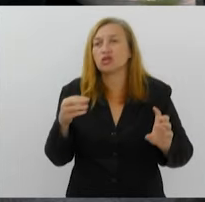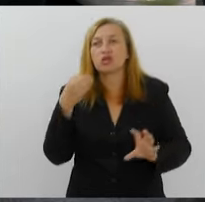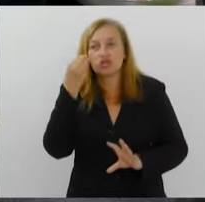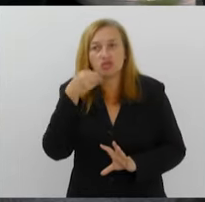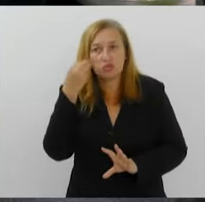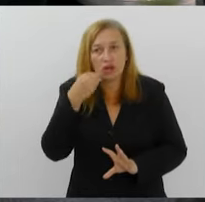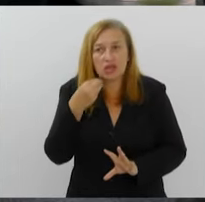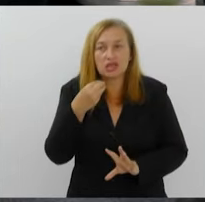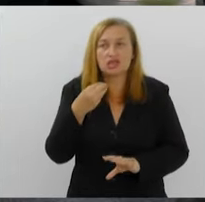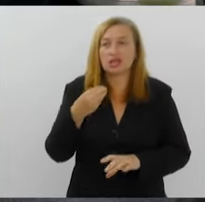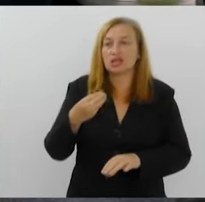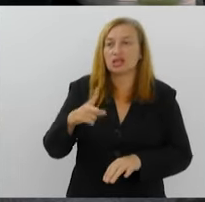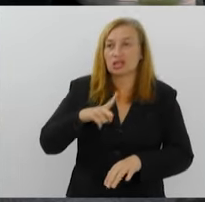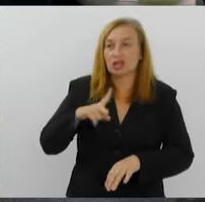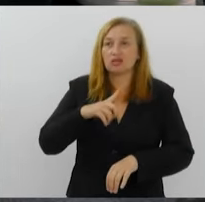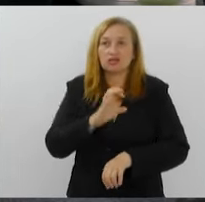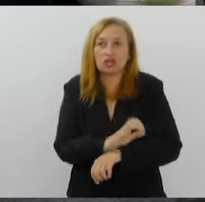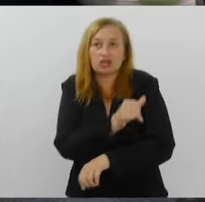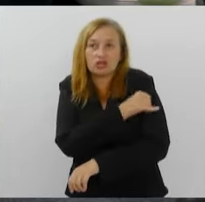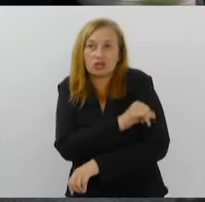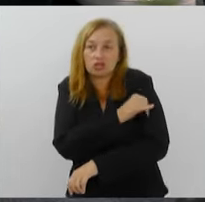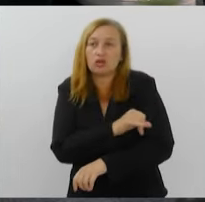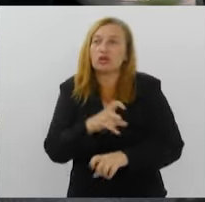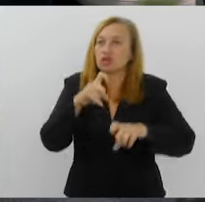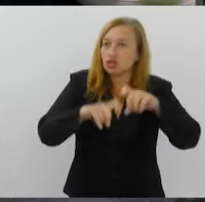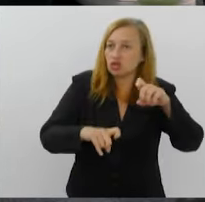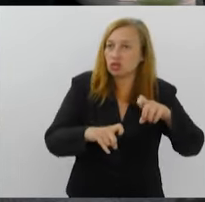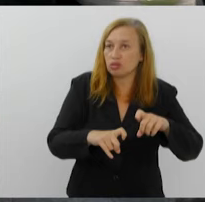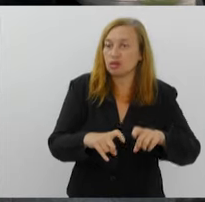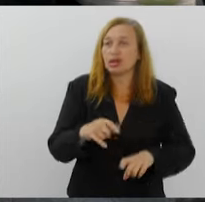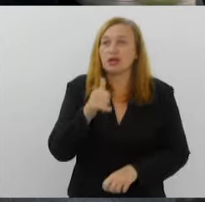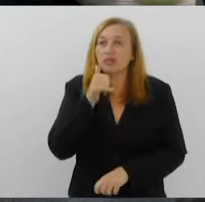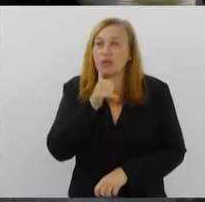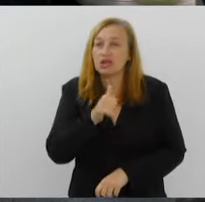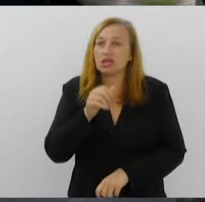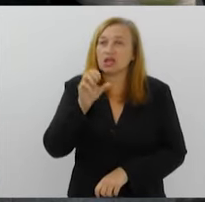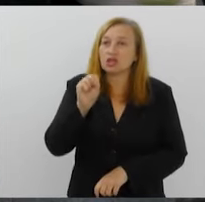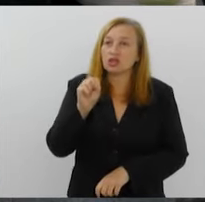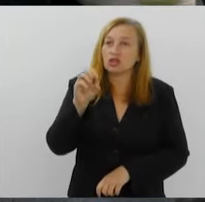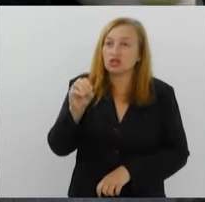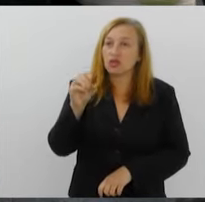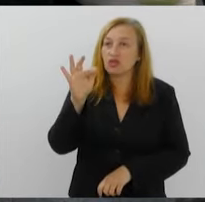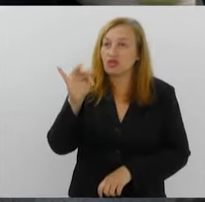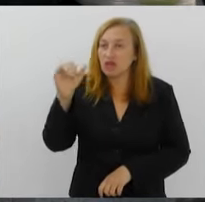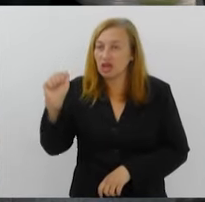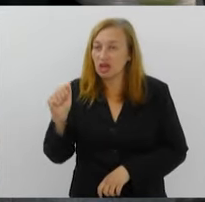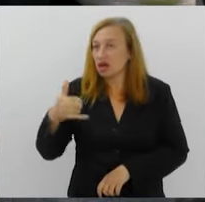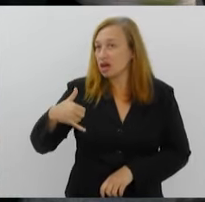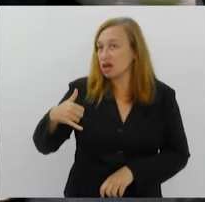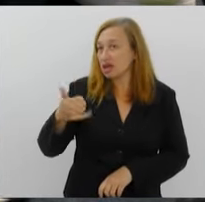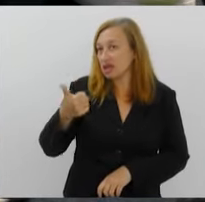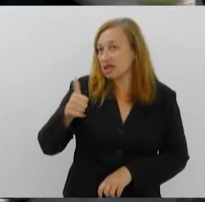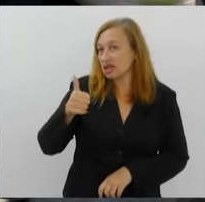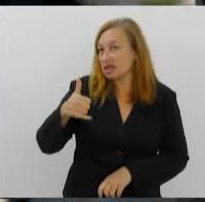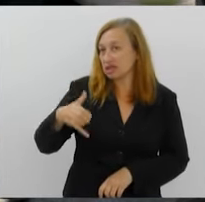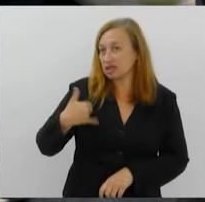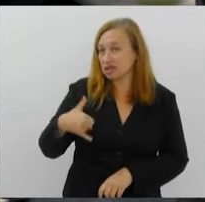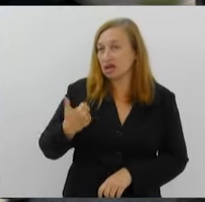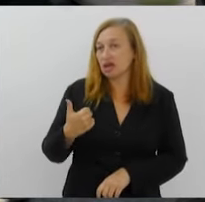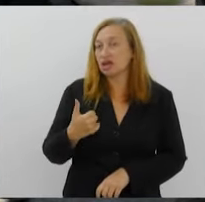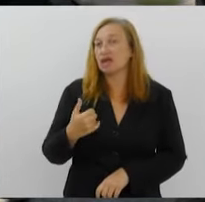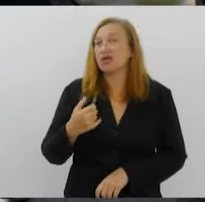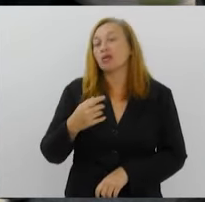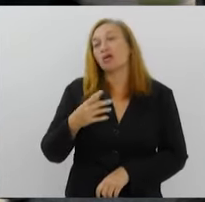no estado do Rio de Janeiro, como foi o caso do estupro da menina Sofia, de 11 anos, enfim, por uma pessoa conhecida